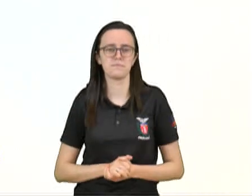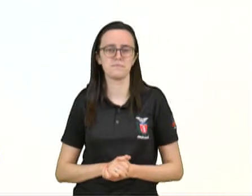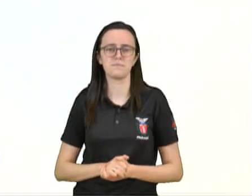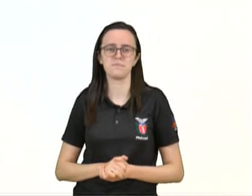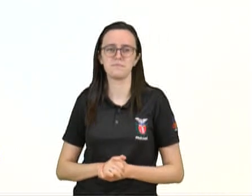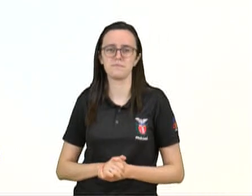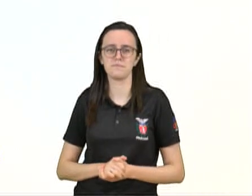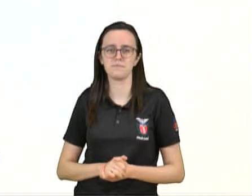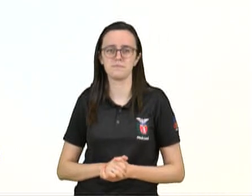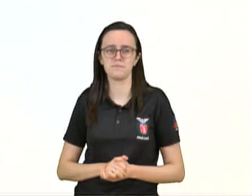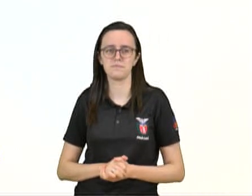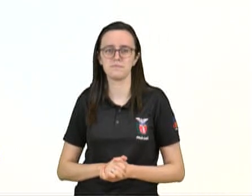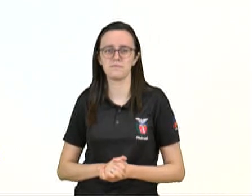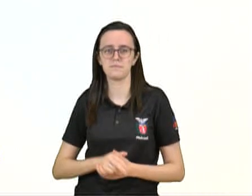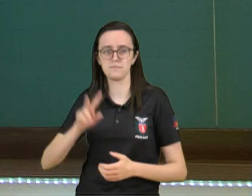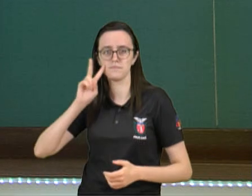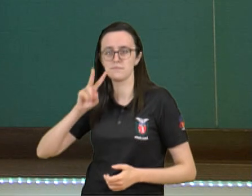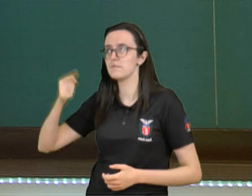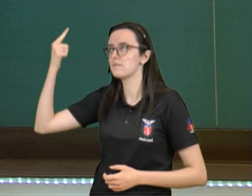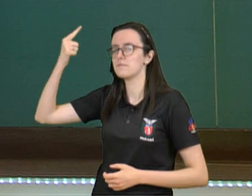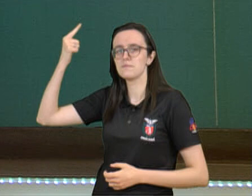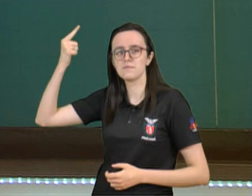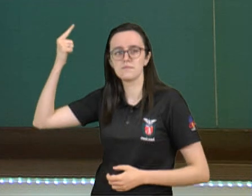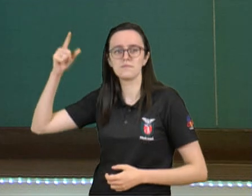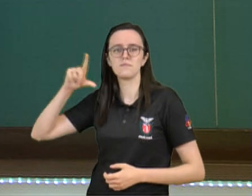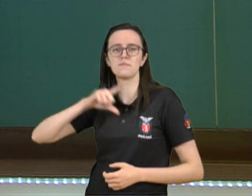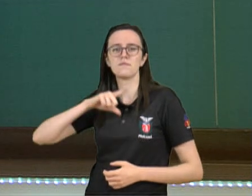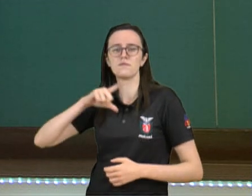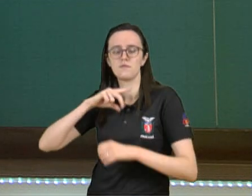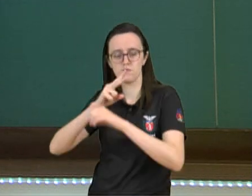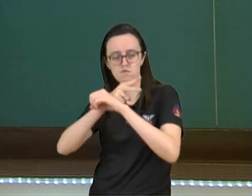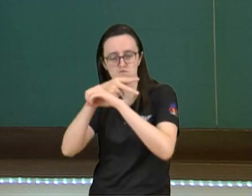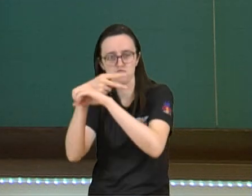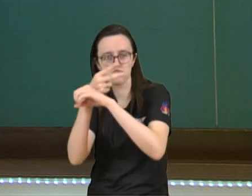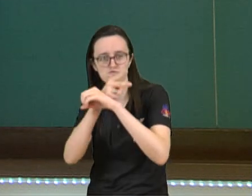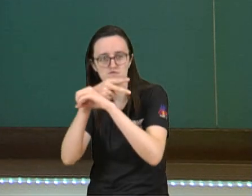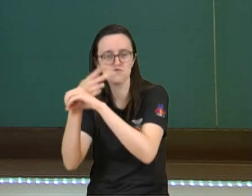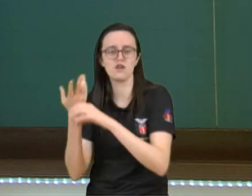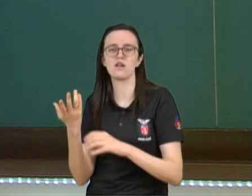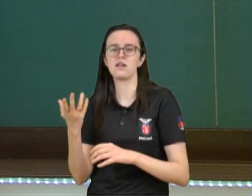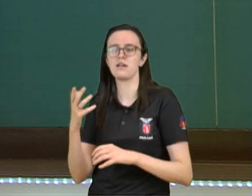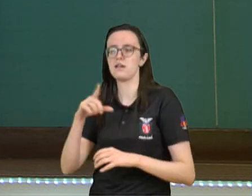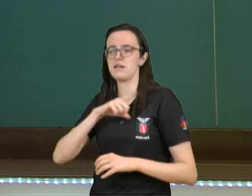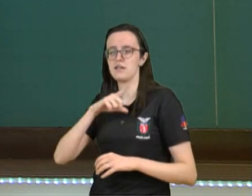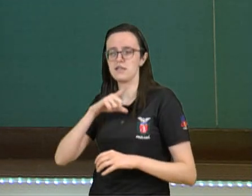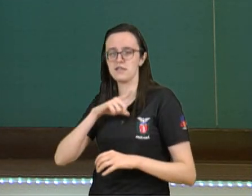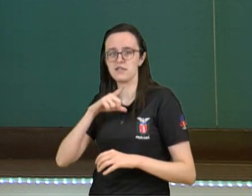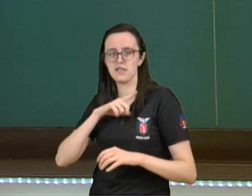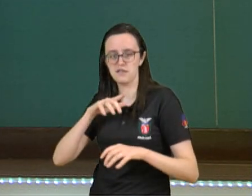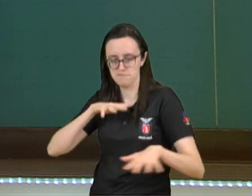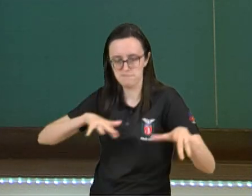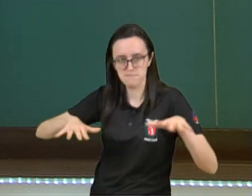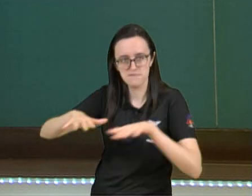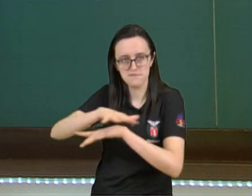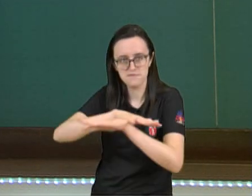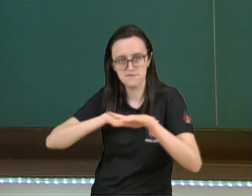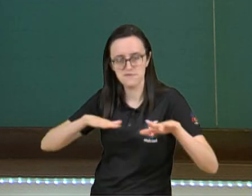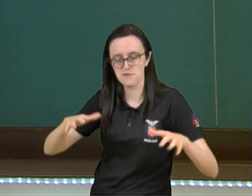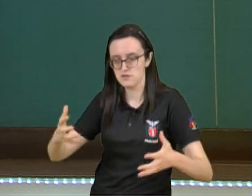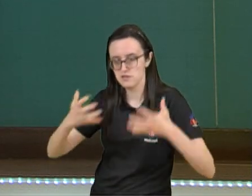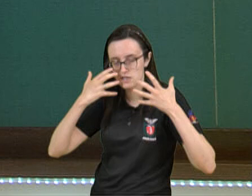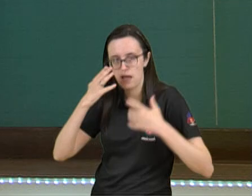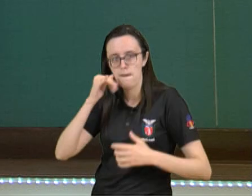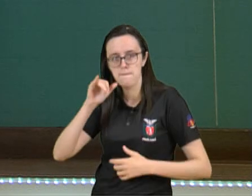Então, relacionadas à coloração, a flagelo, a participar desses eventos da bioluminescência,